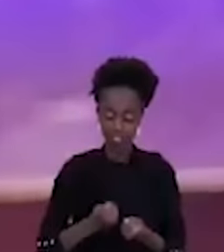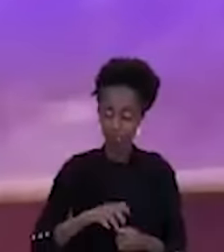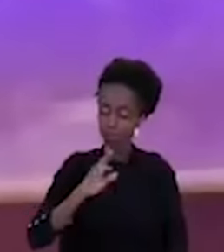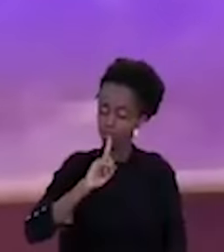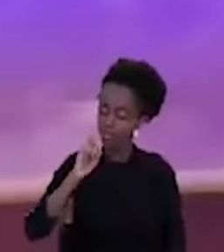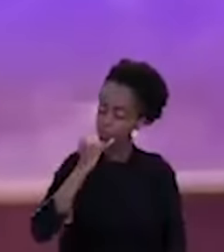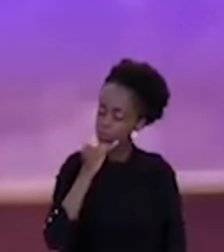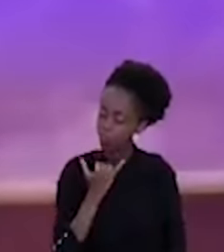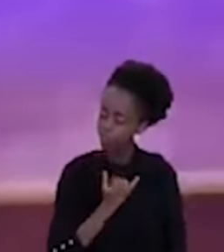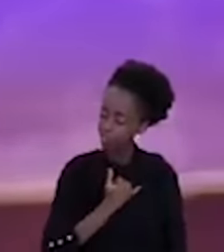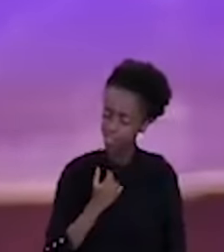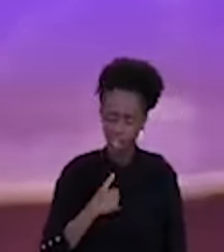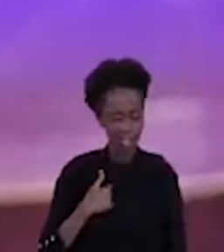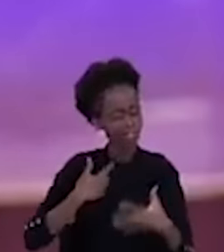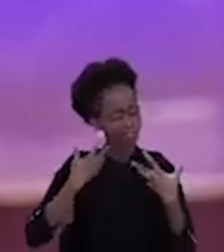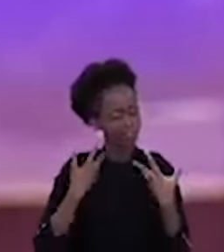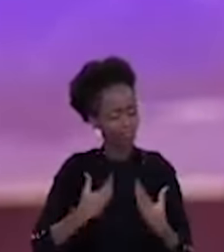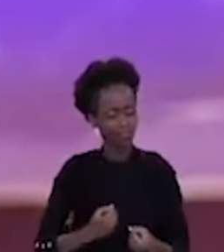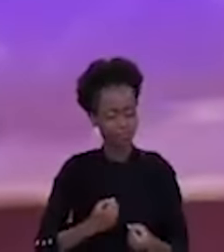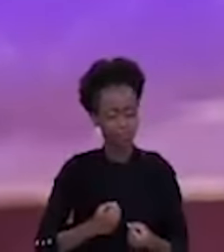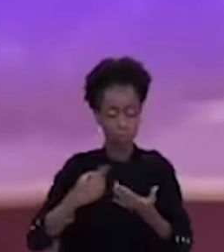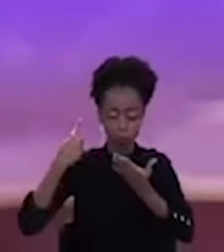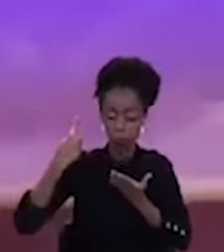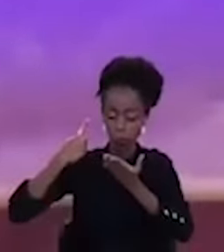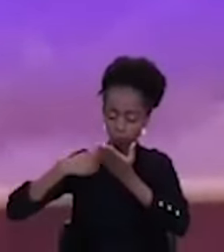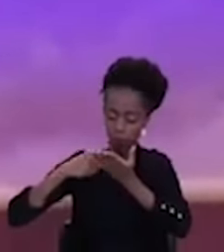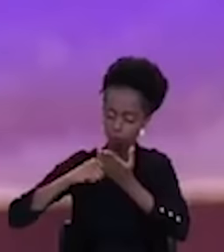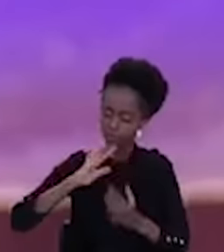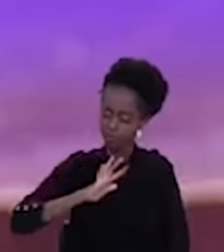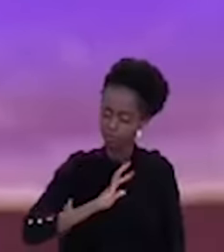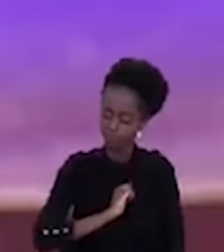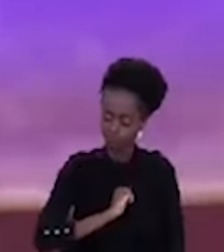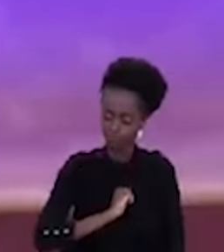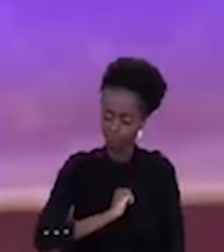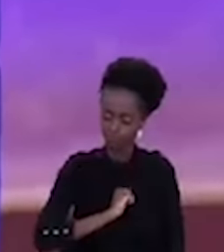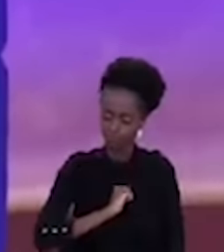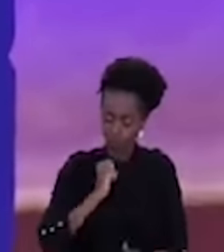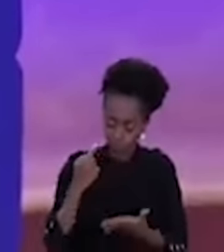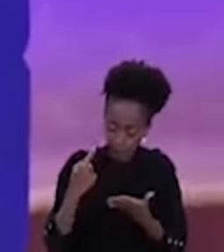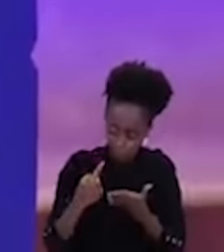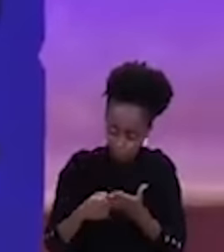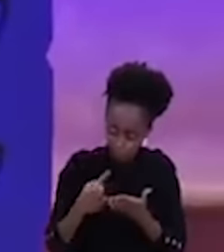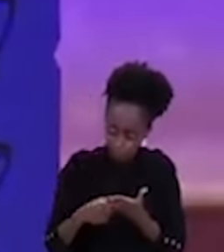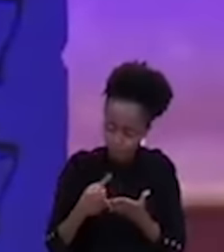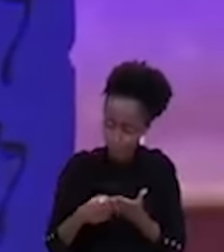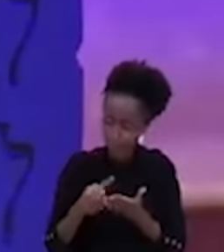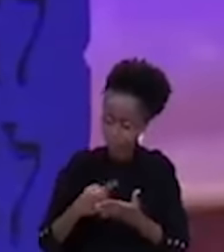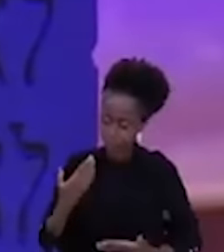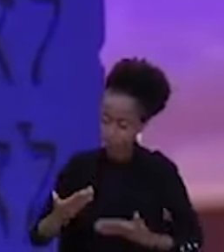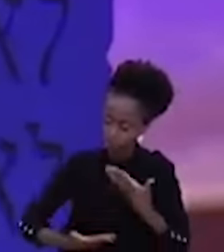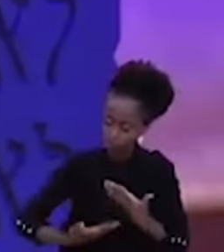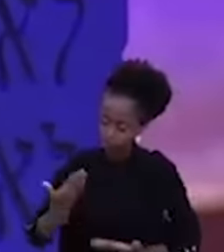perdão, eu aceito sim os compromissos de te amar, sim, com o compromisso de te